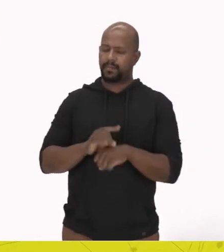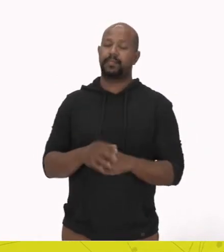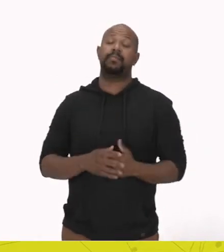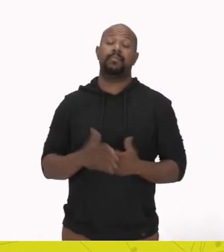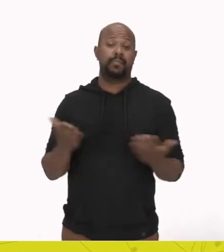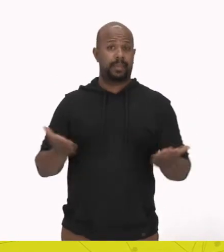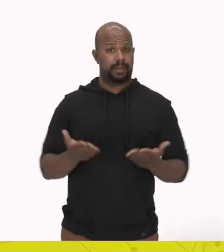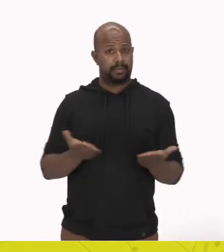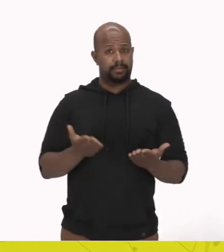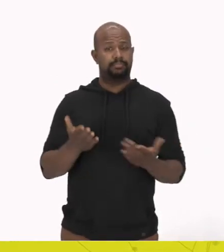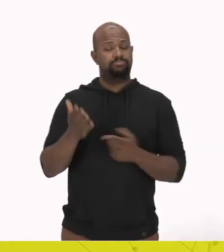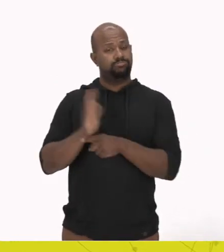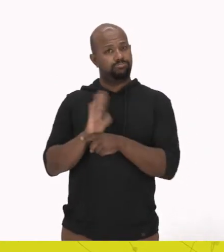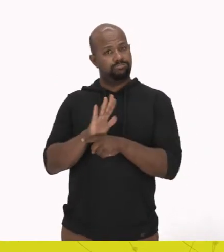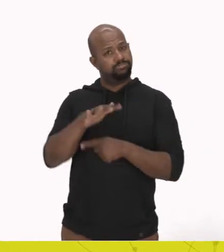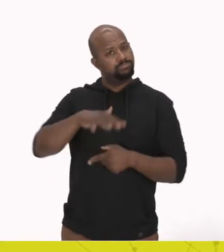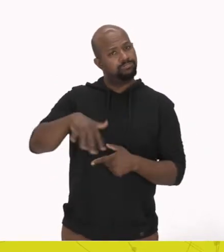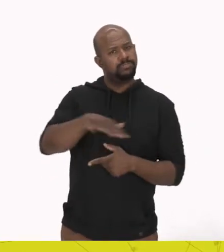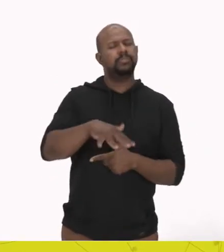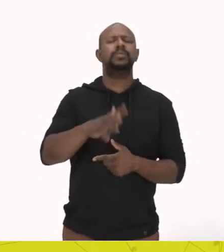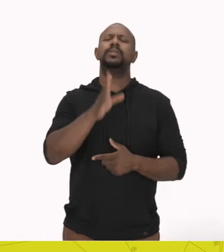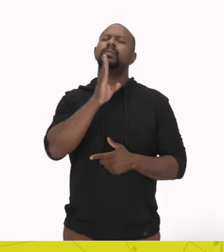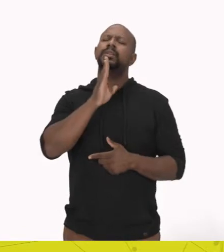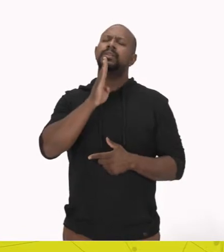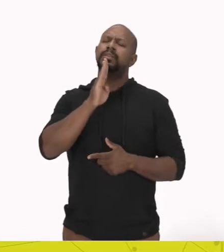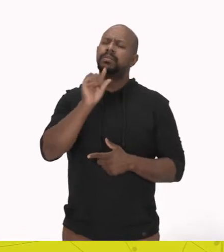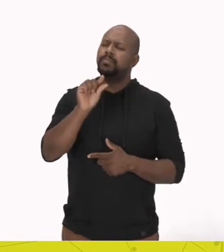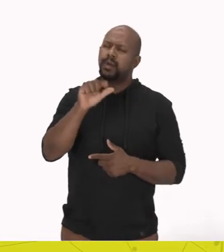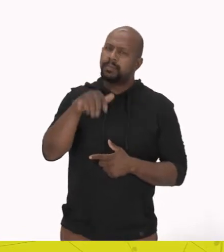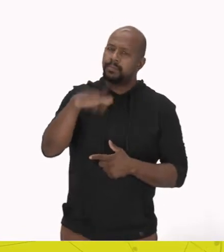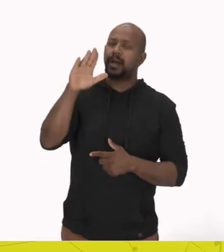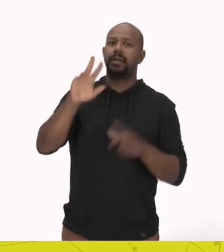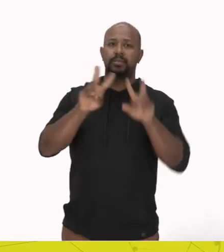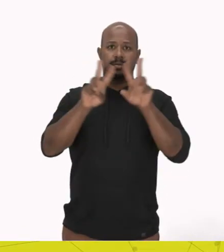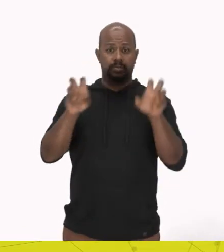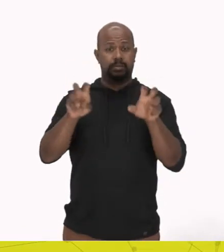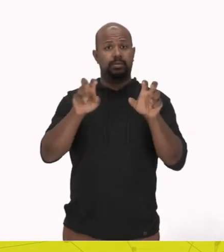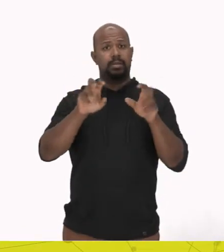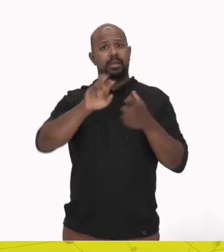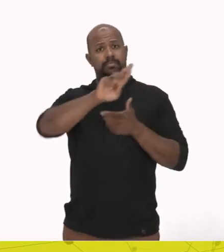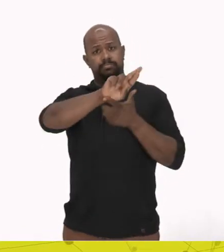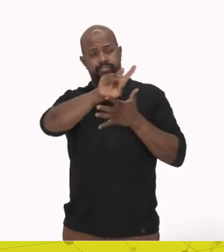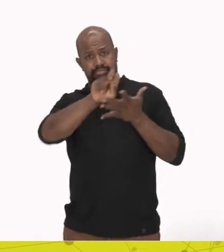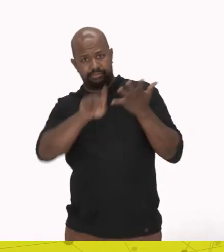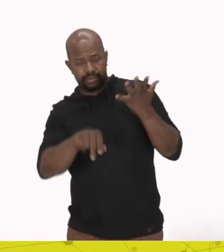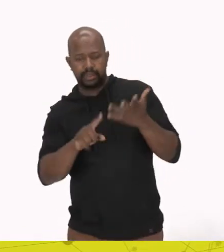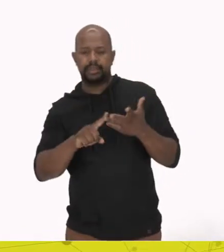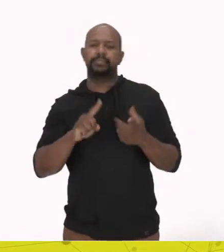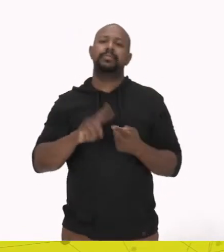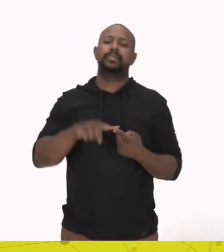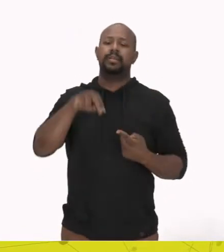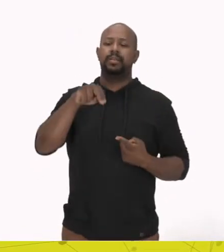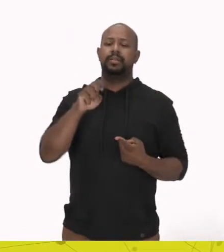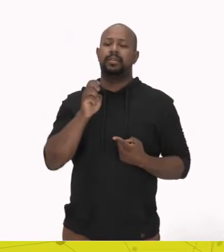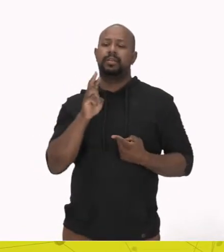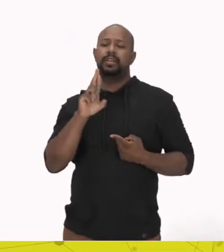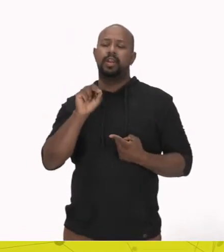camiseta preta. Nessa videoaula, vamos conhecer um pouco mais sobre temas importantes